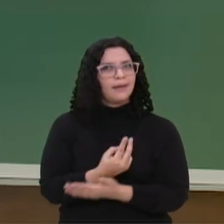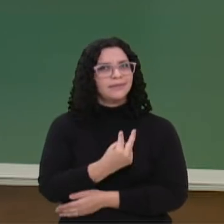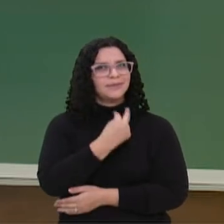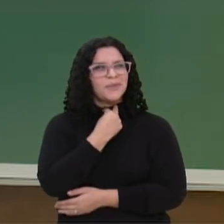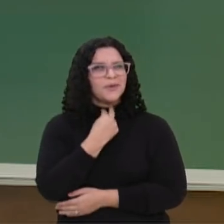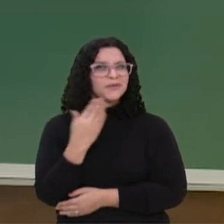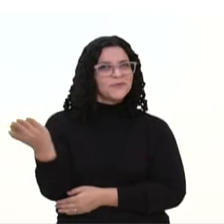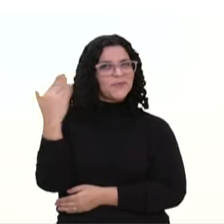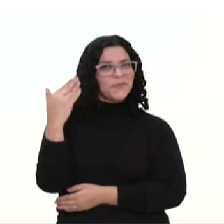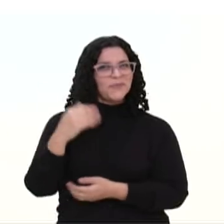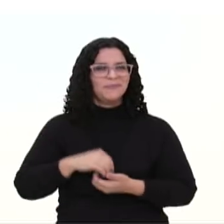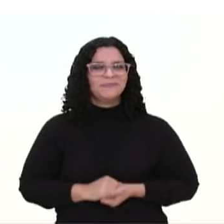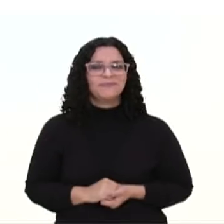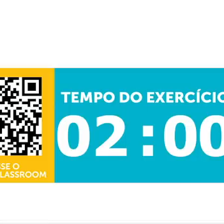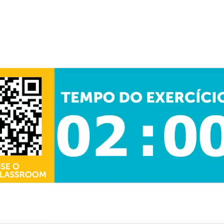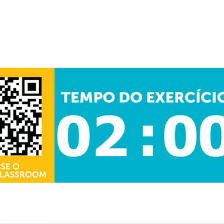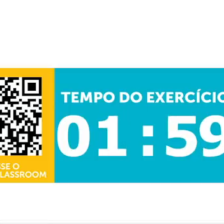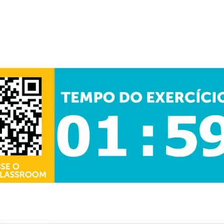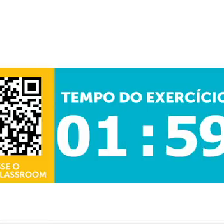hein? Com vocês.